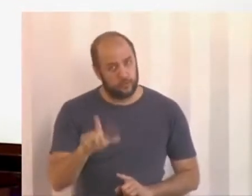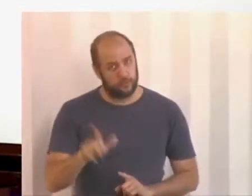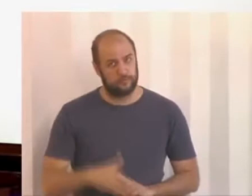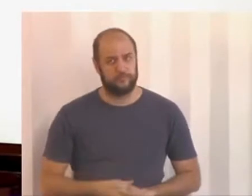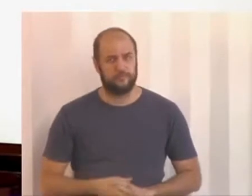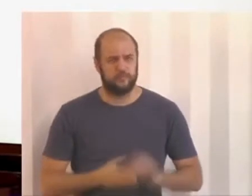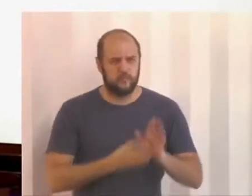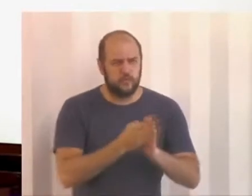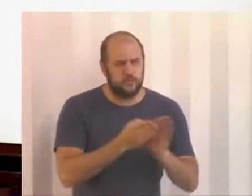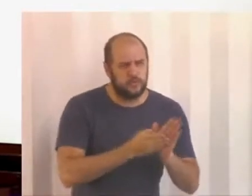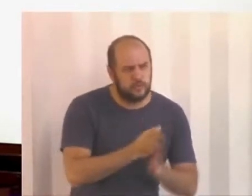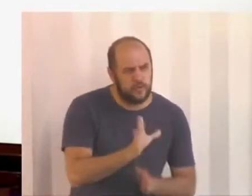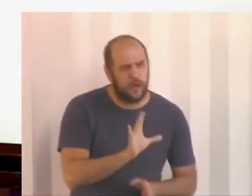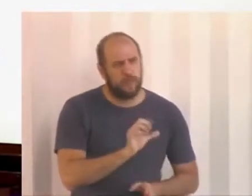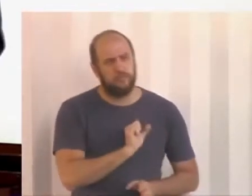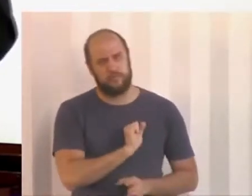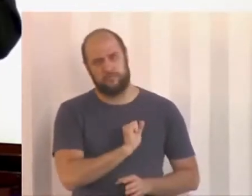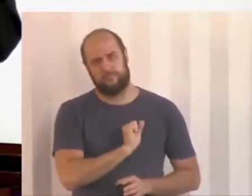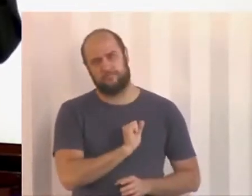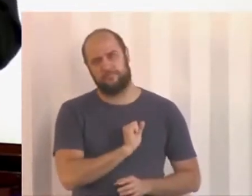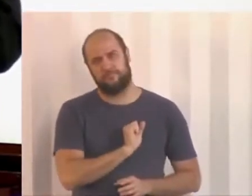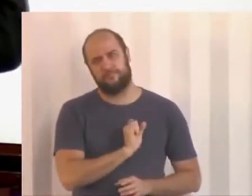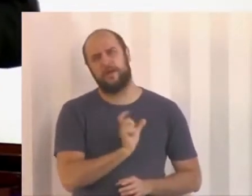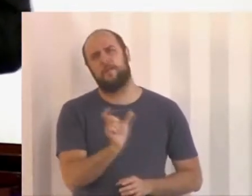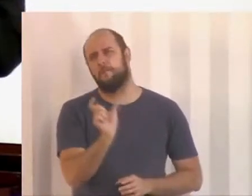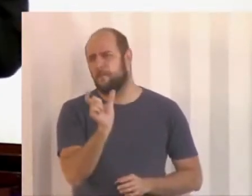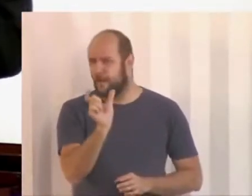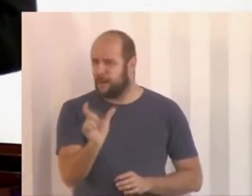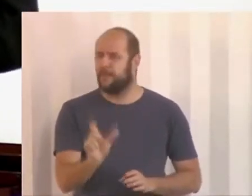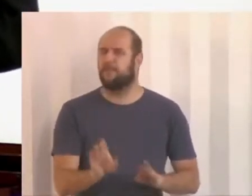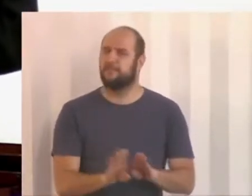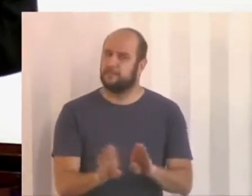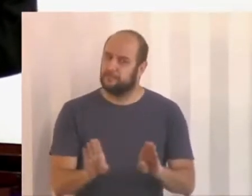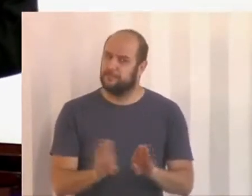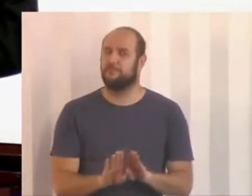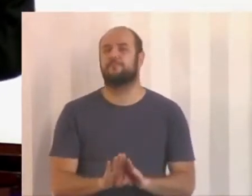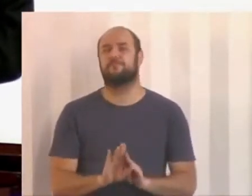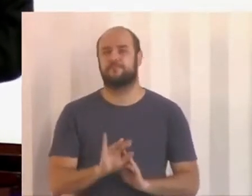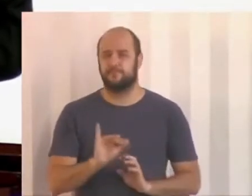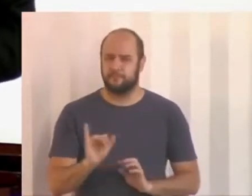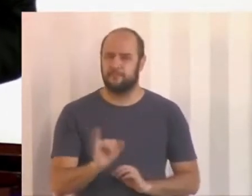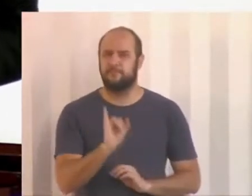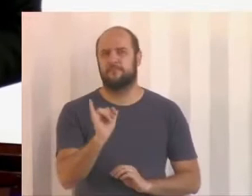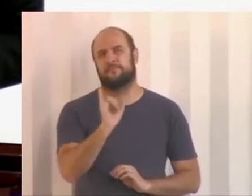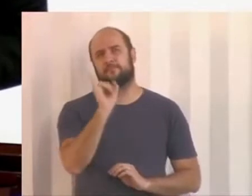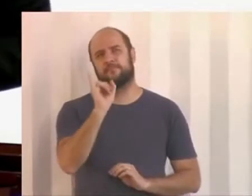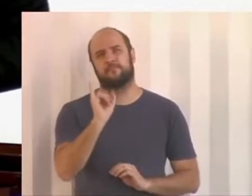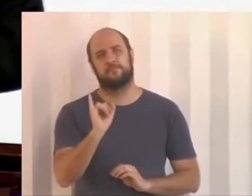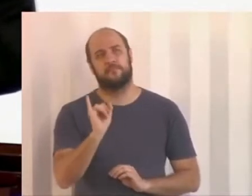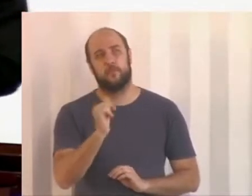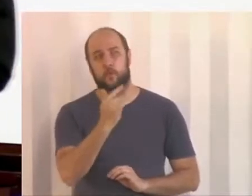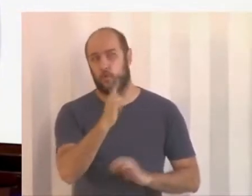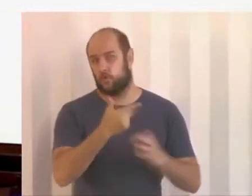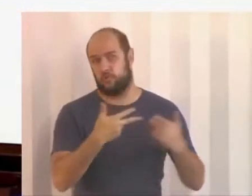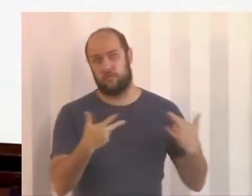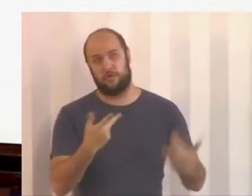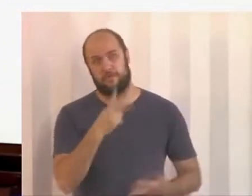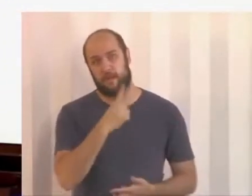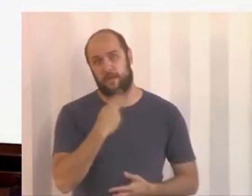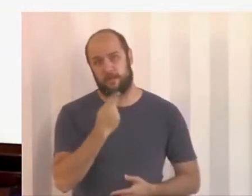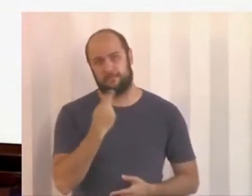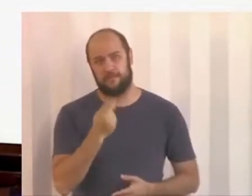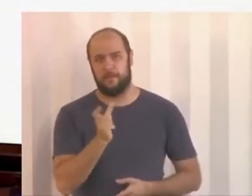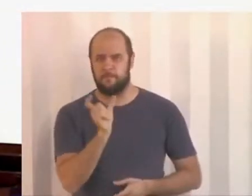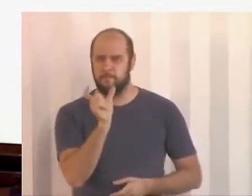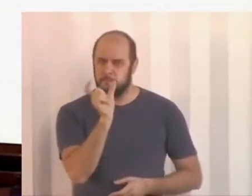amor. E essa palavra também está ligada, diretamente ligada às outras duas que nós falamos. A palavra no